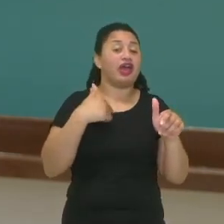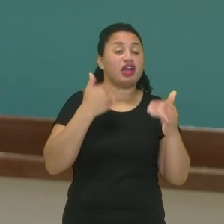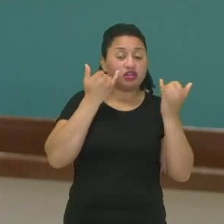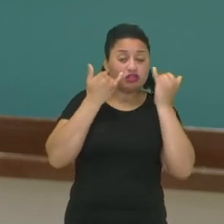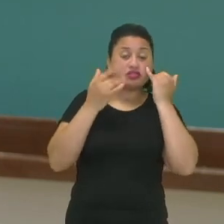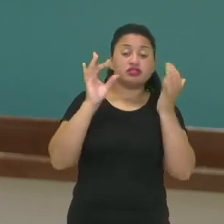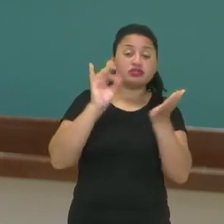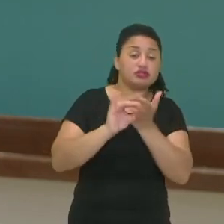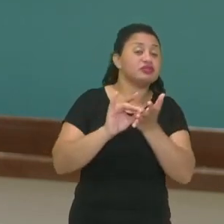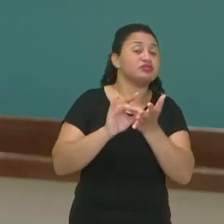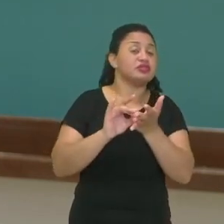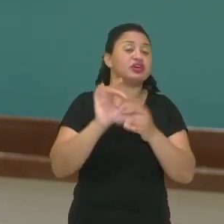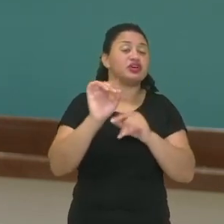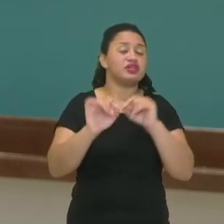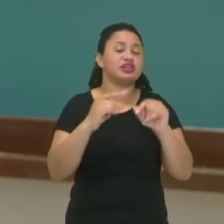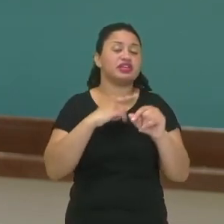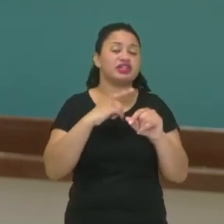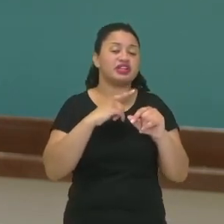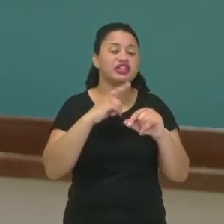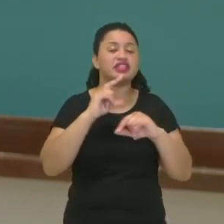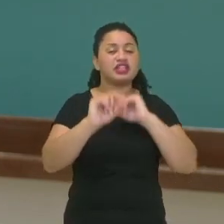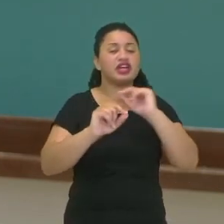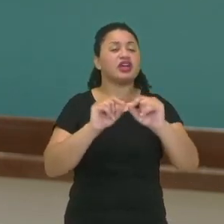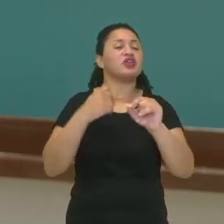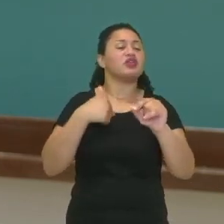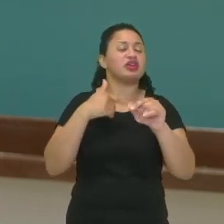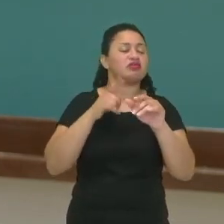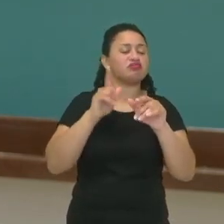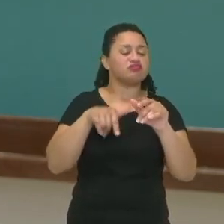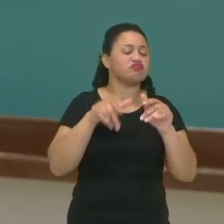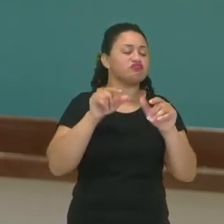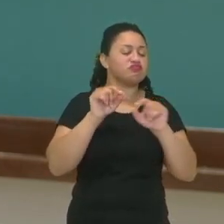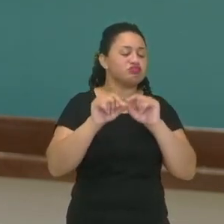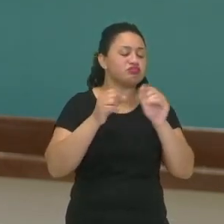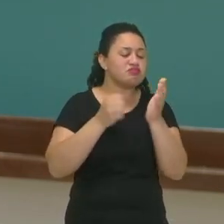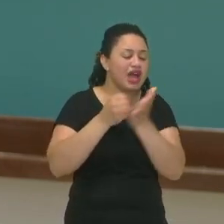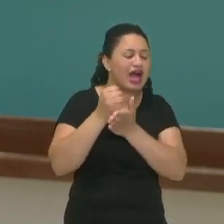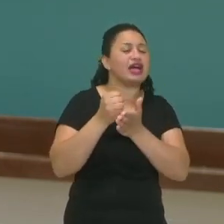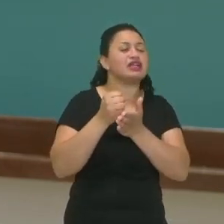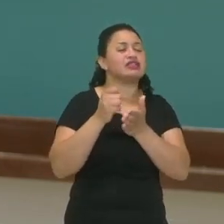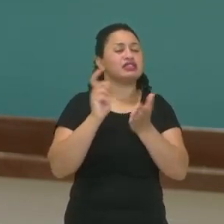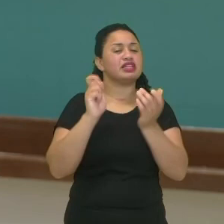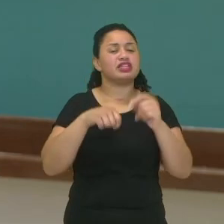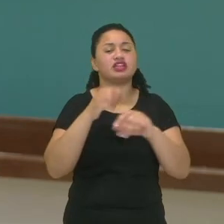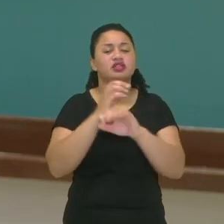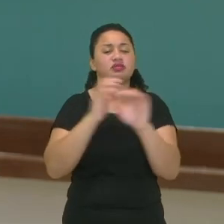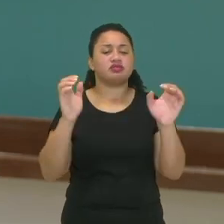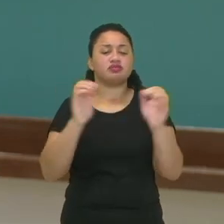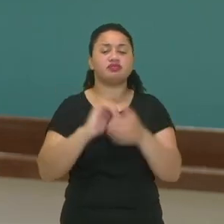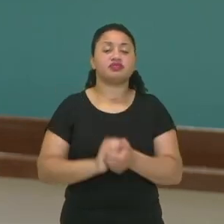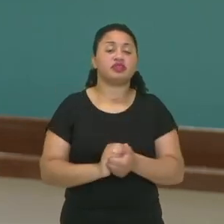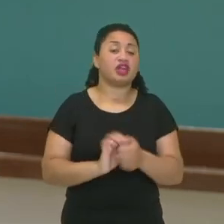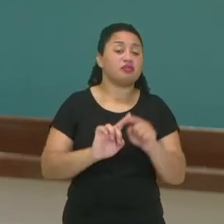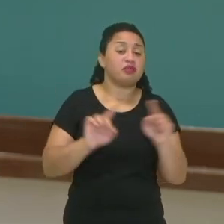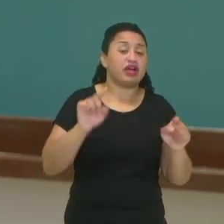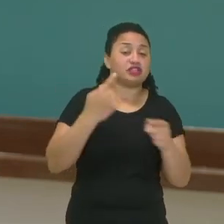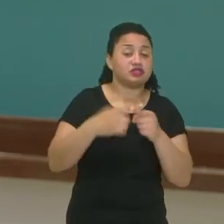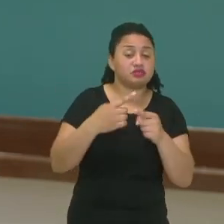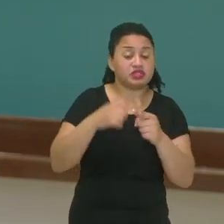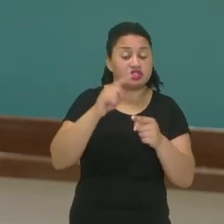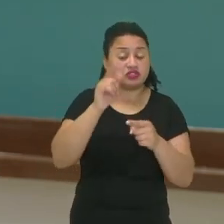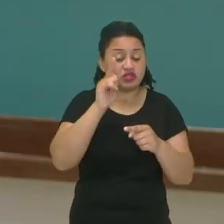que tenham fontes e que sejam fontes confiáveis. Só porque você recebeu pela